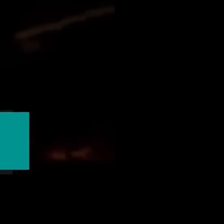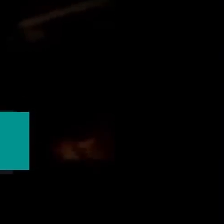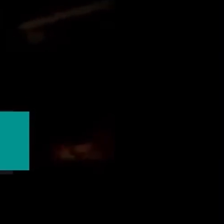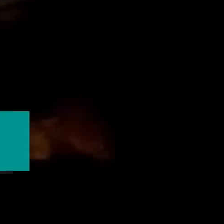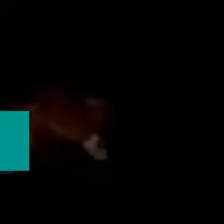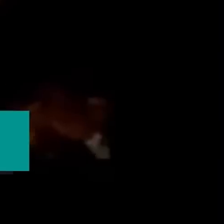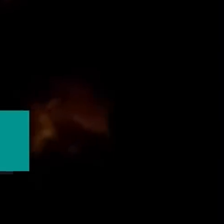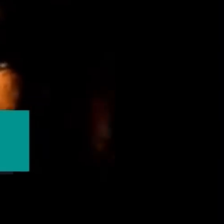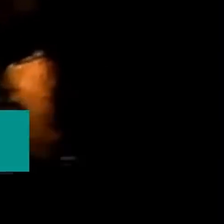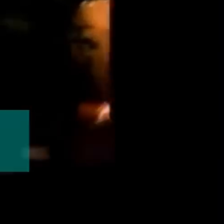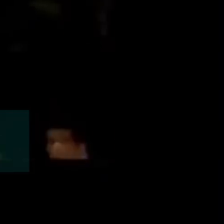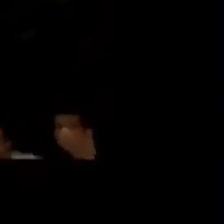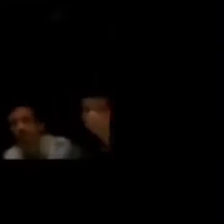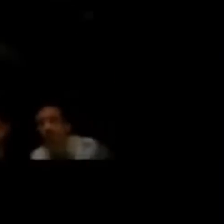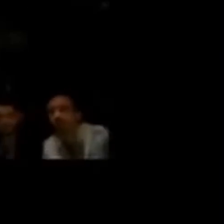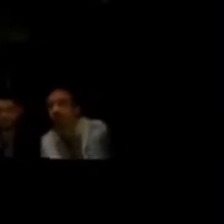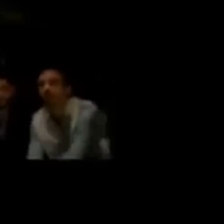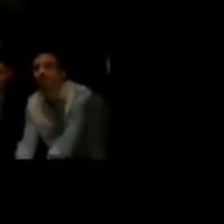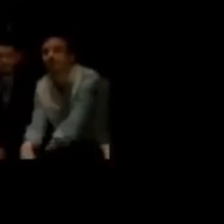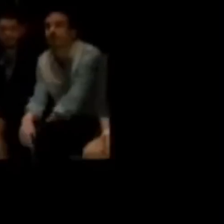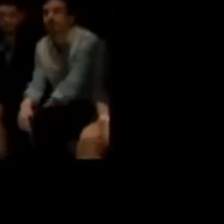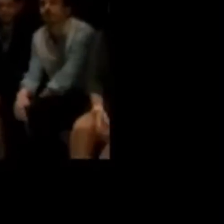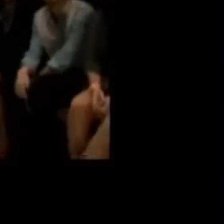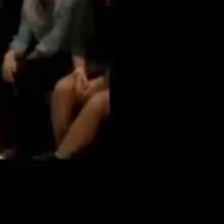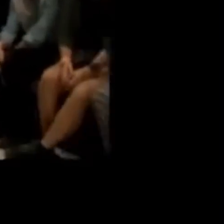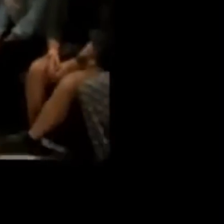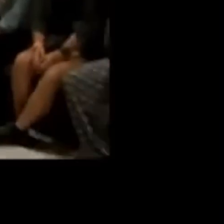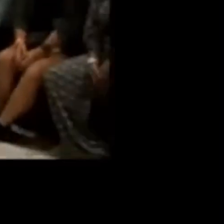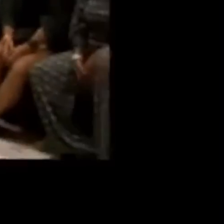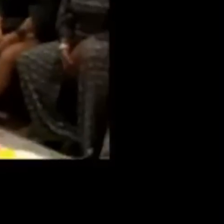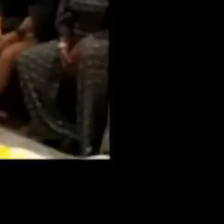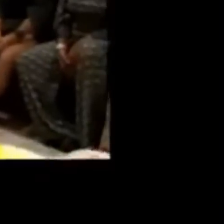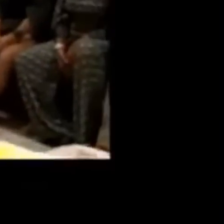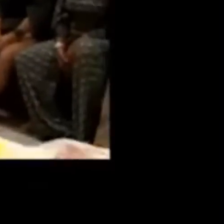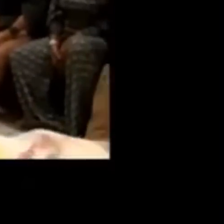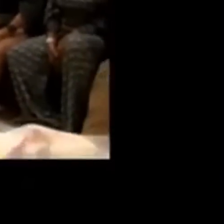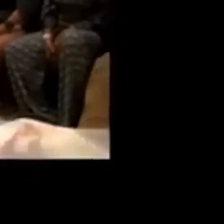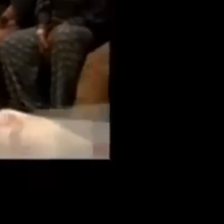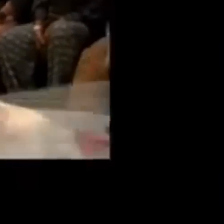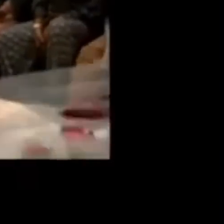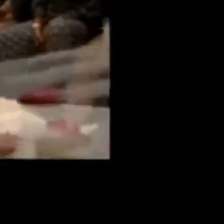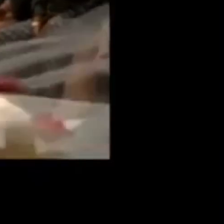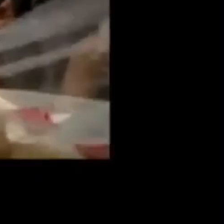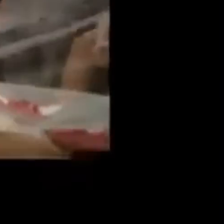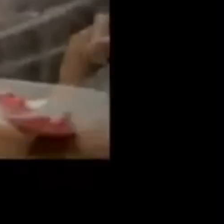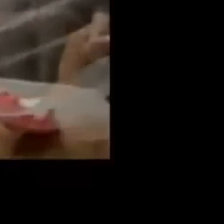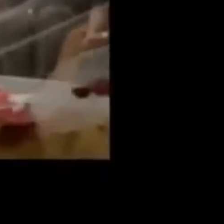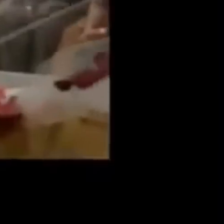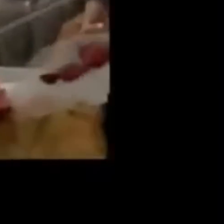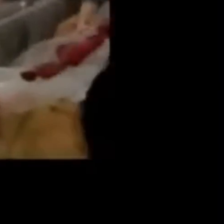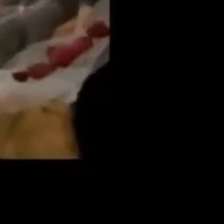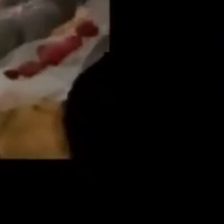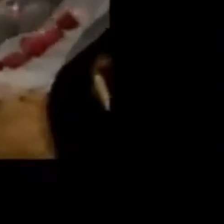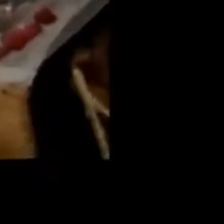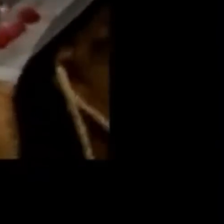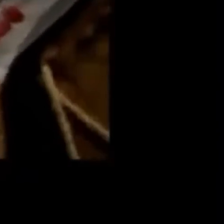não vê que isso é pecado, desprezar quem lhe quer